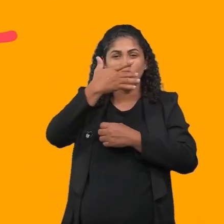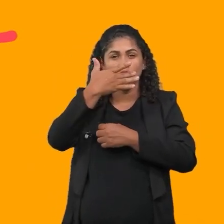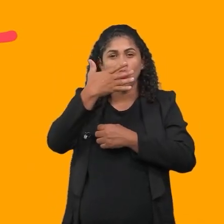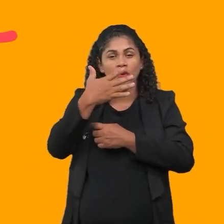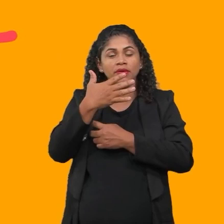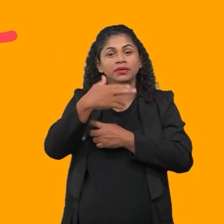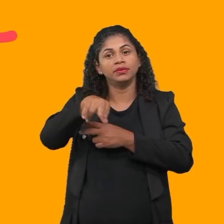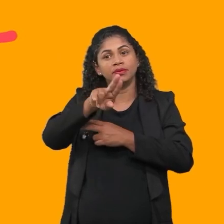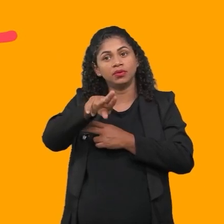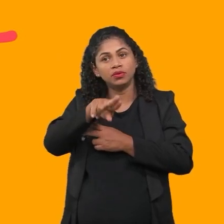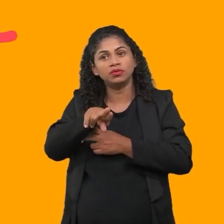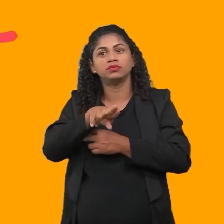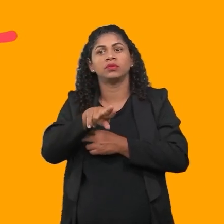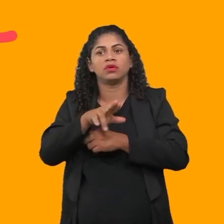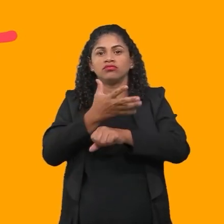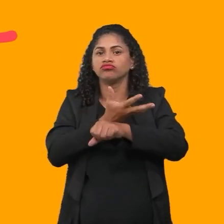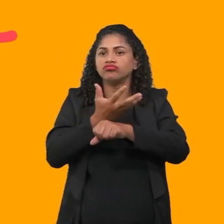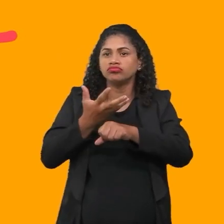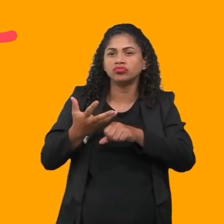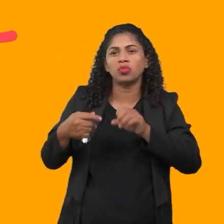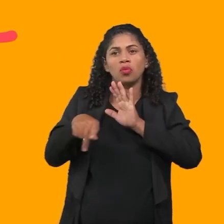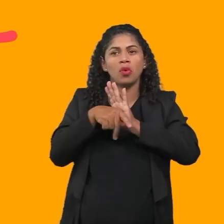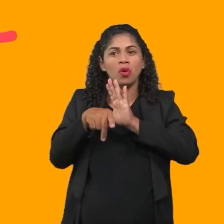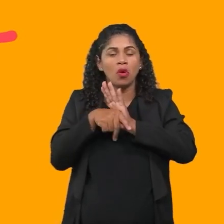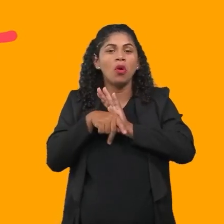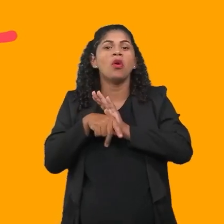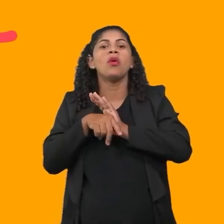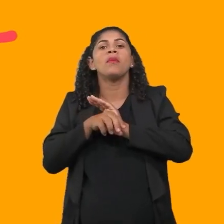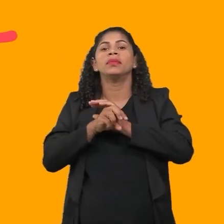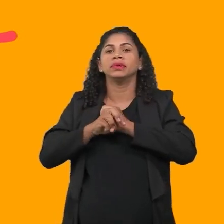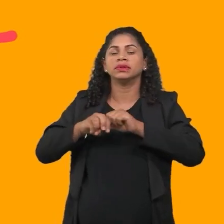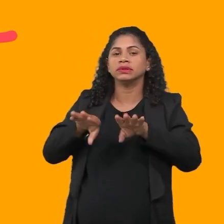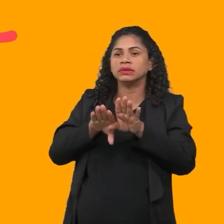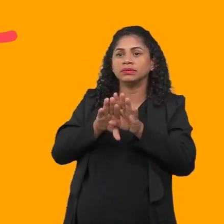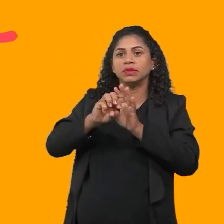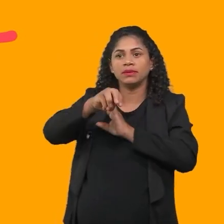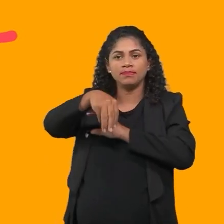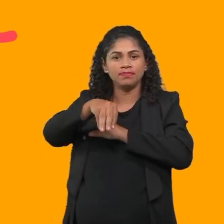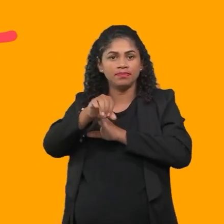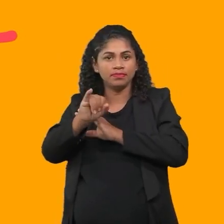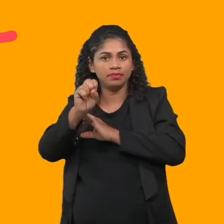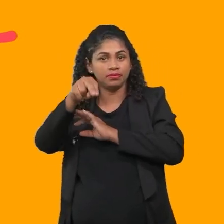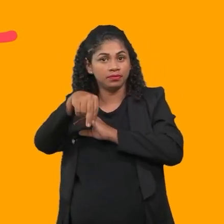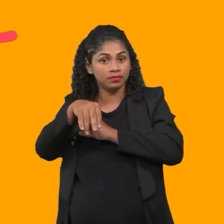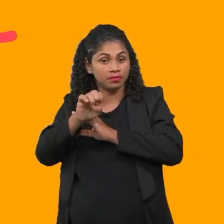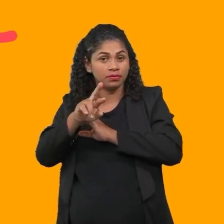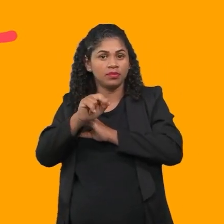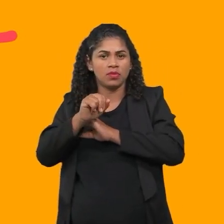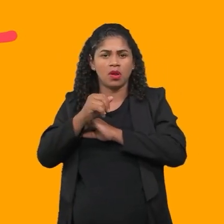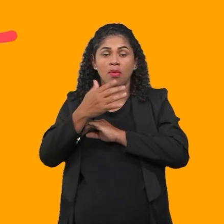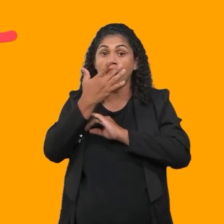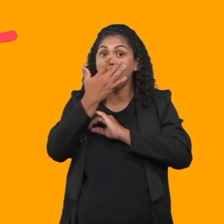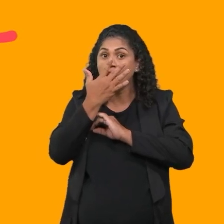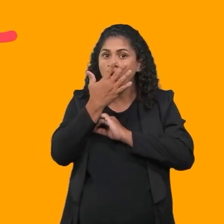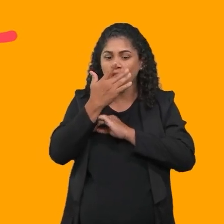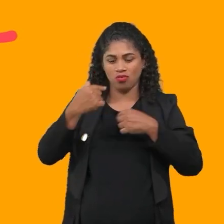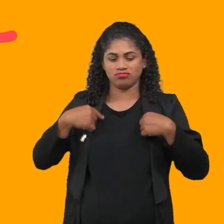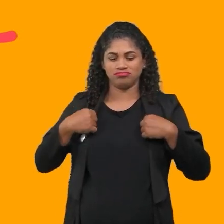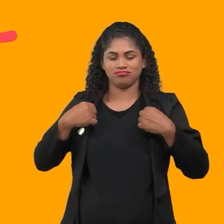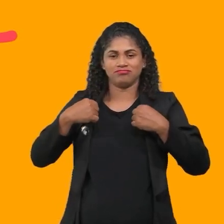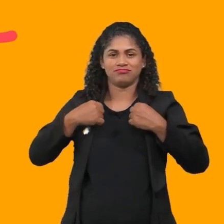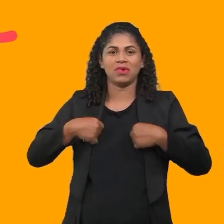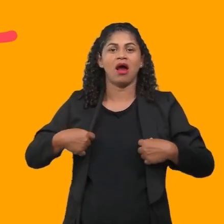eles utilizam ali extratos vegetais e minerais, né, encontrados ali na natureza para fazer o tingimento ali das fibras,